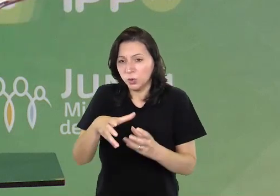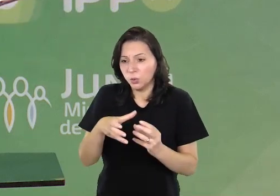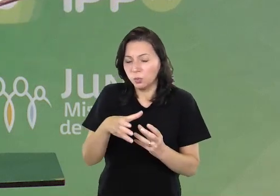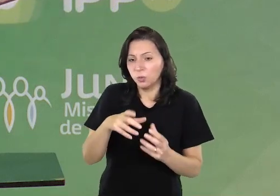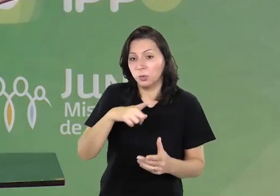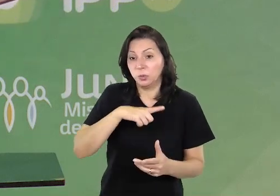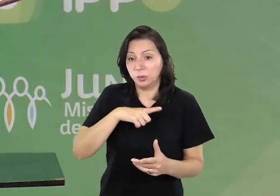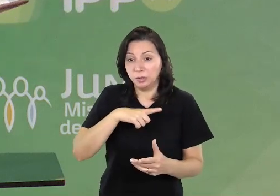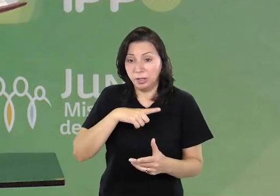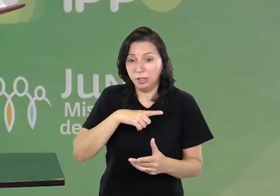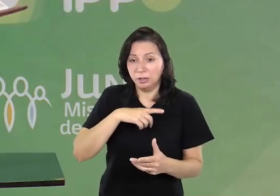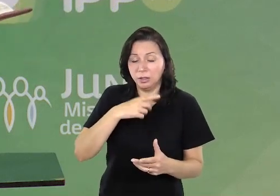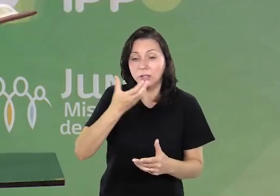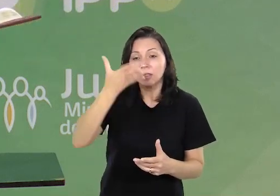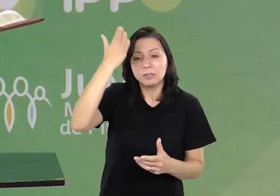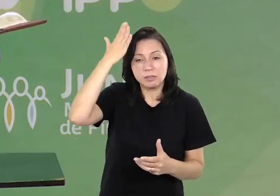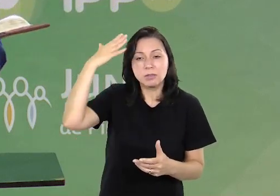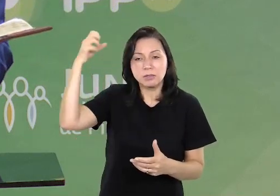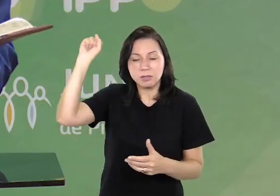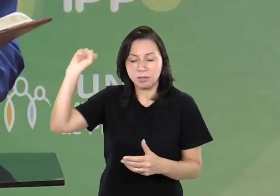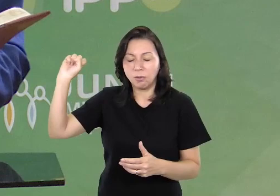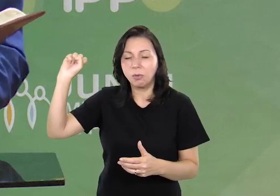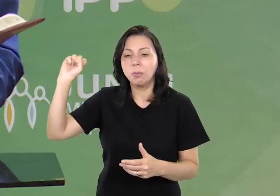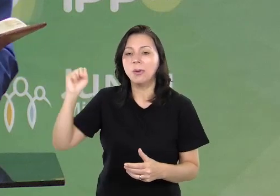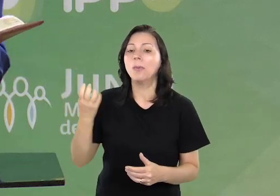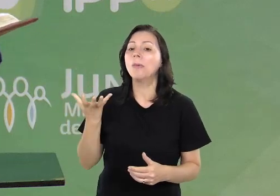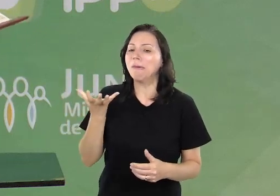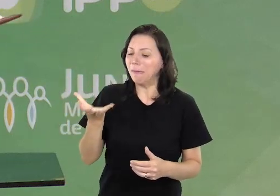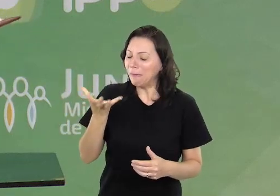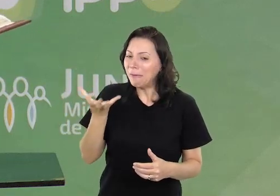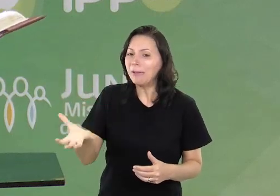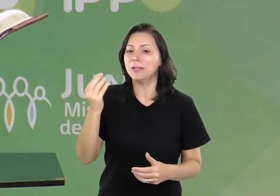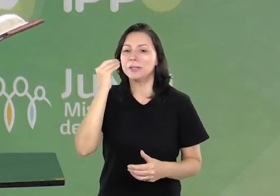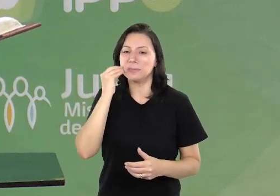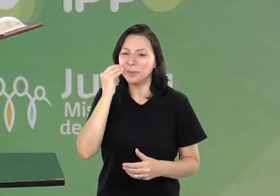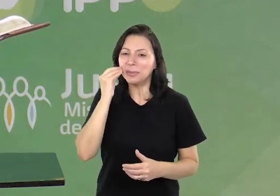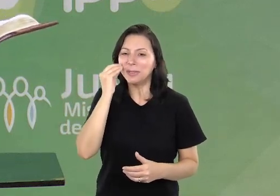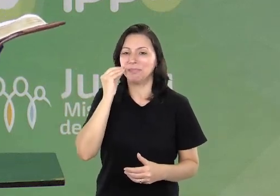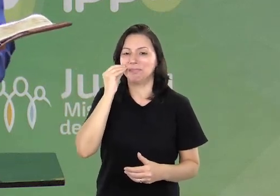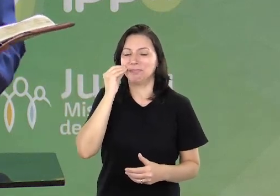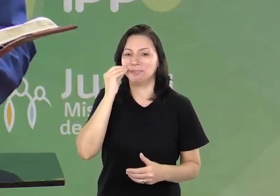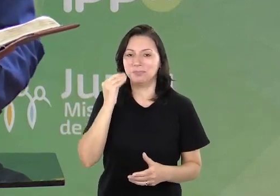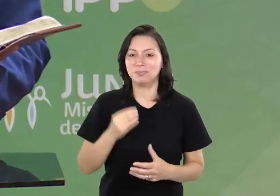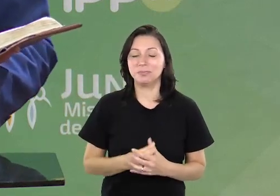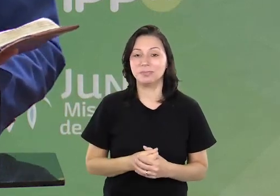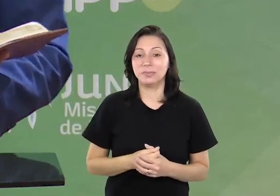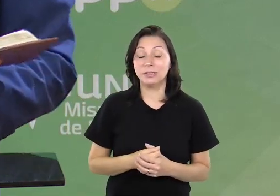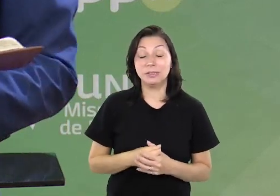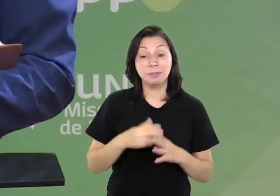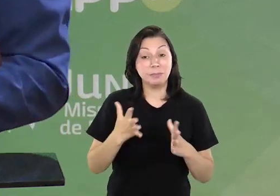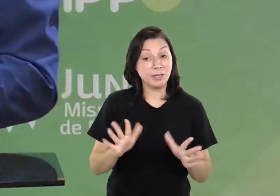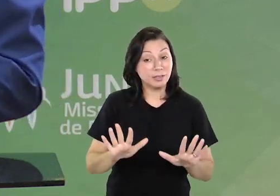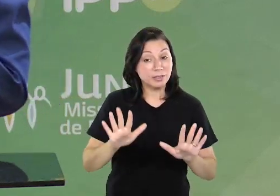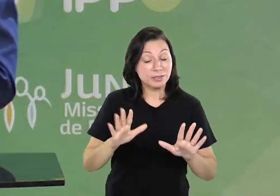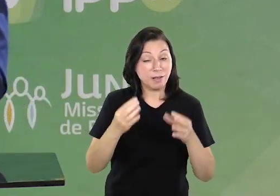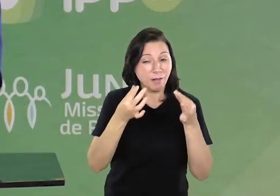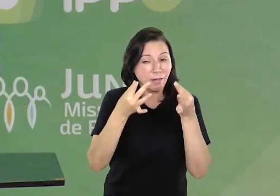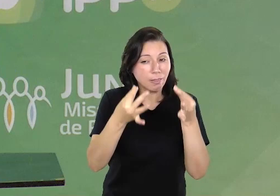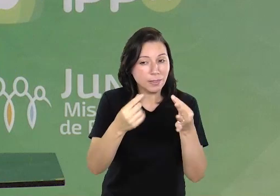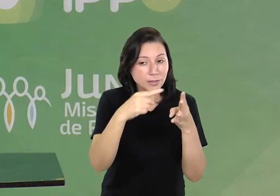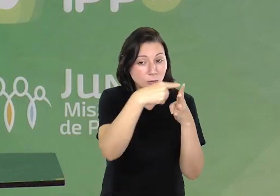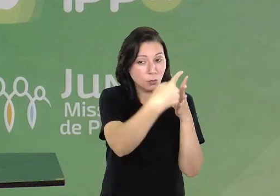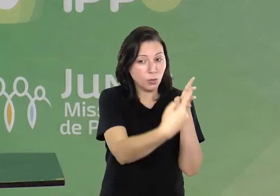experimentar agora eu chamo a sua atenção para quatro coisas aqui nesse versículo